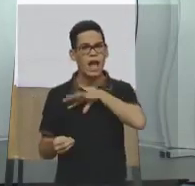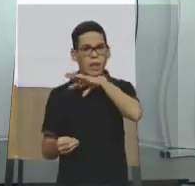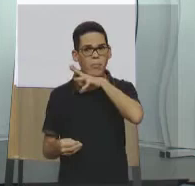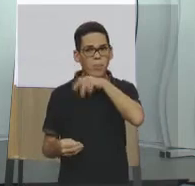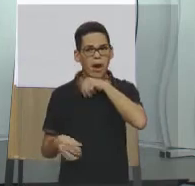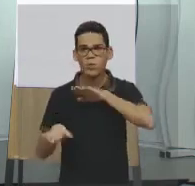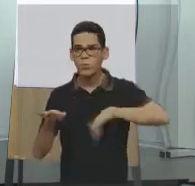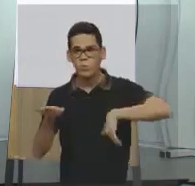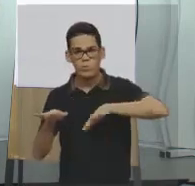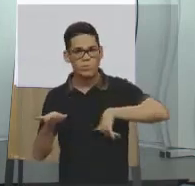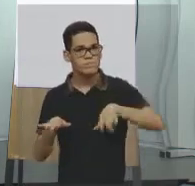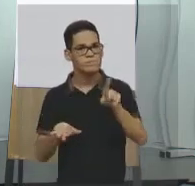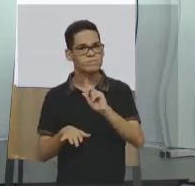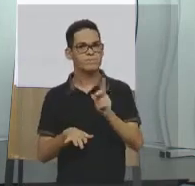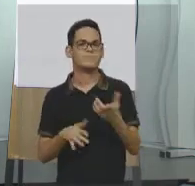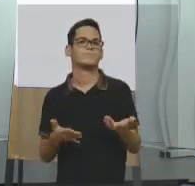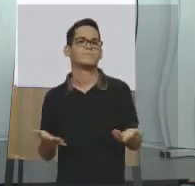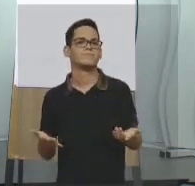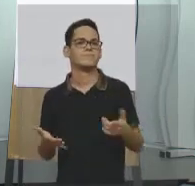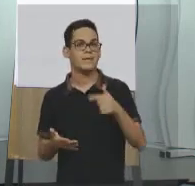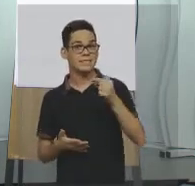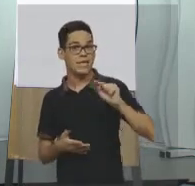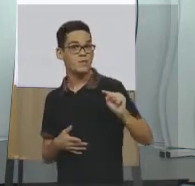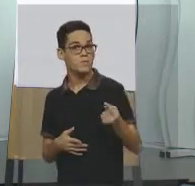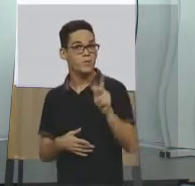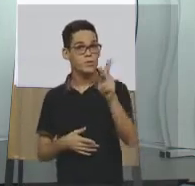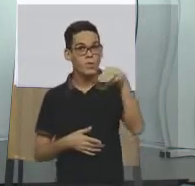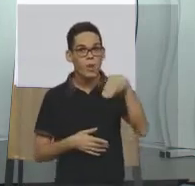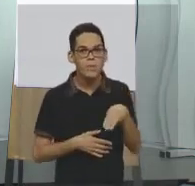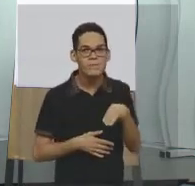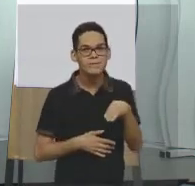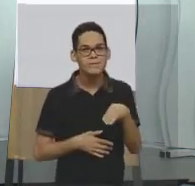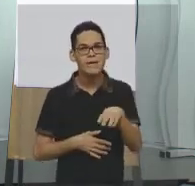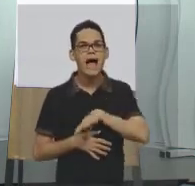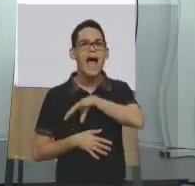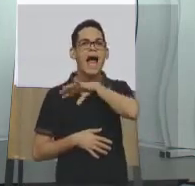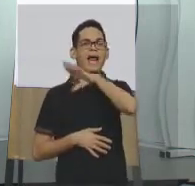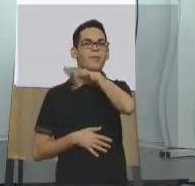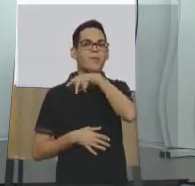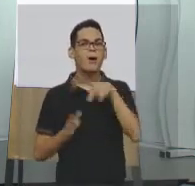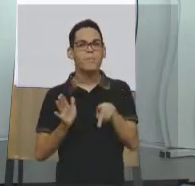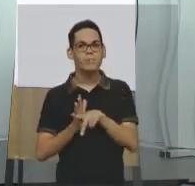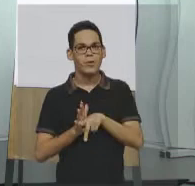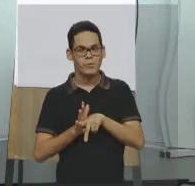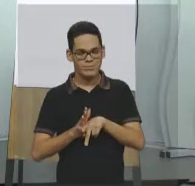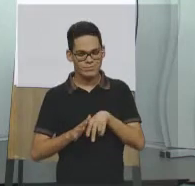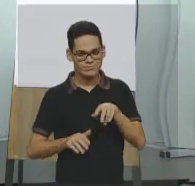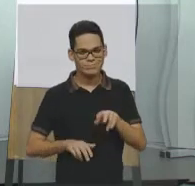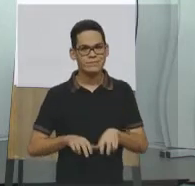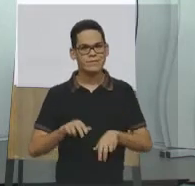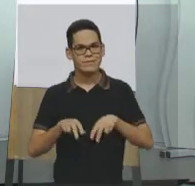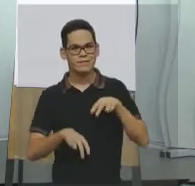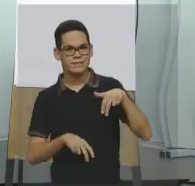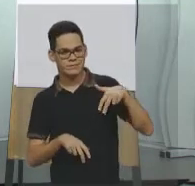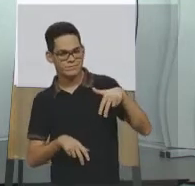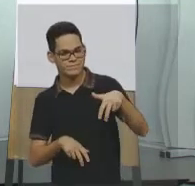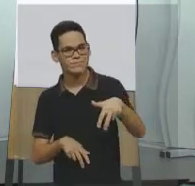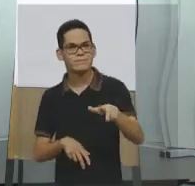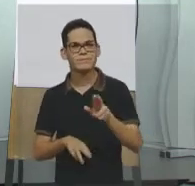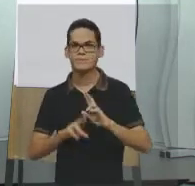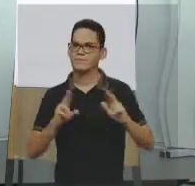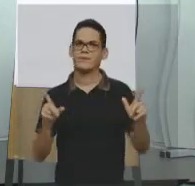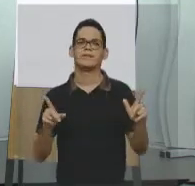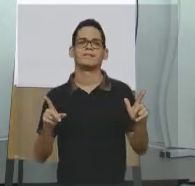quilômetros. Não existe animal capaz de nadar 7.000 quilômetros, animais terrestres, não. Nadar 7.000 quilômetros para chegar de um continente a